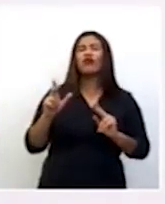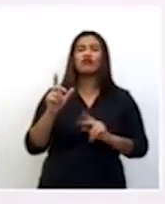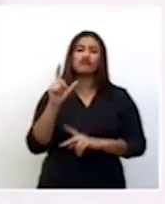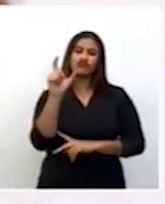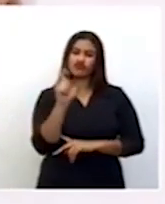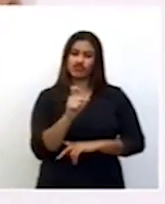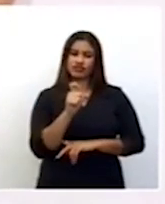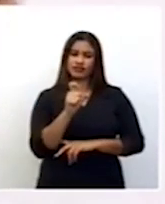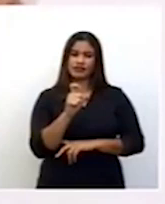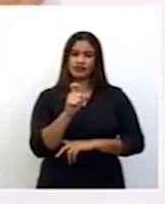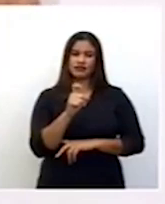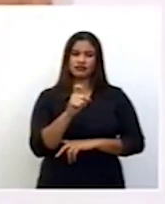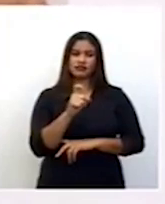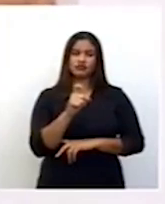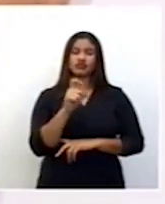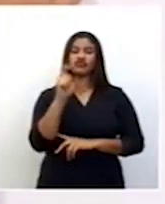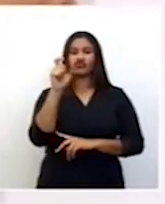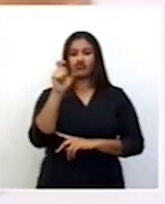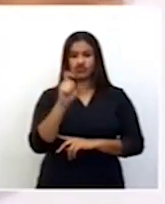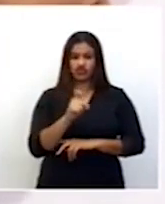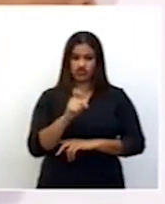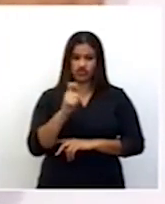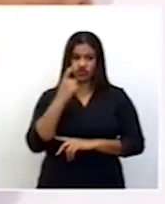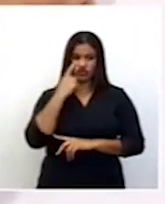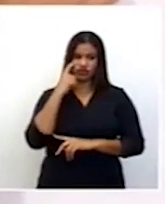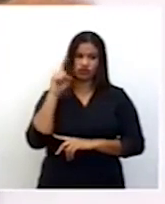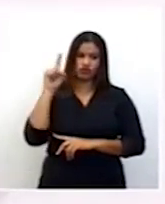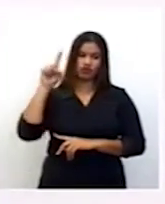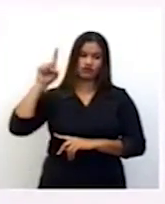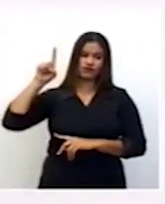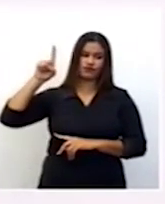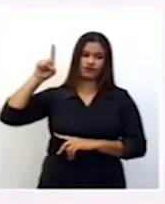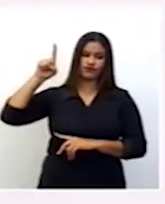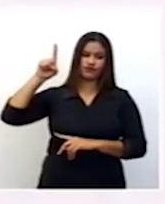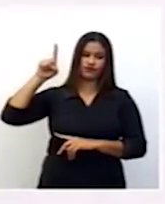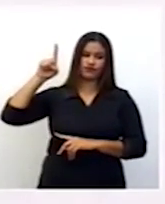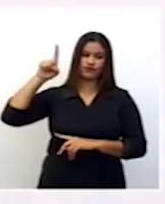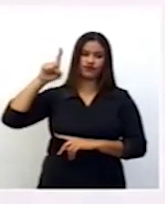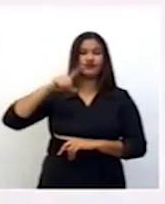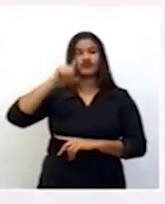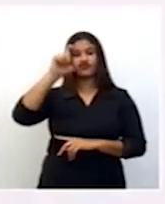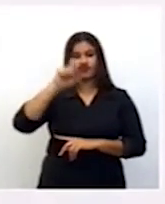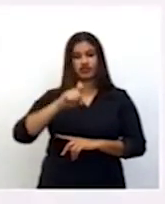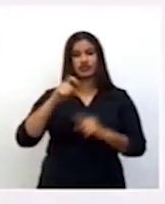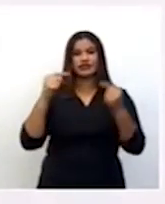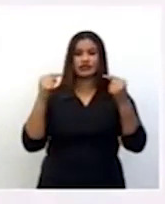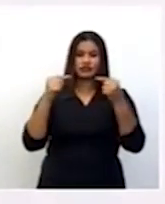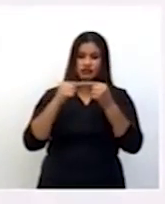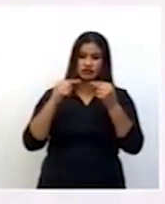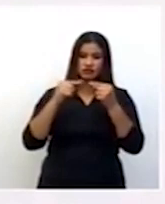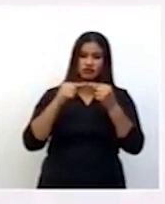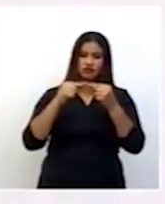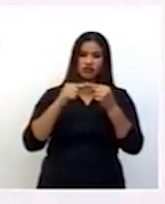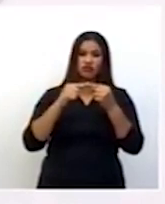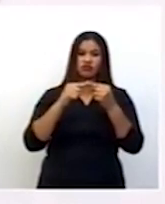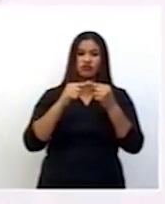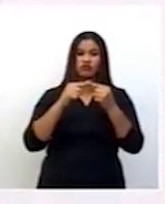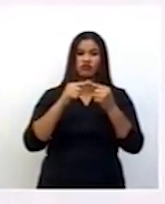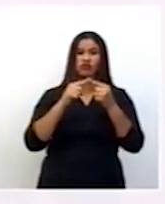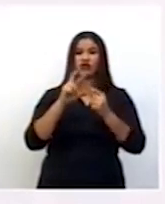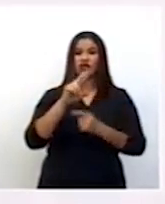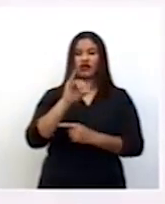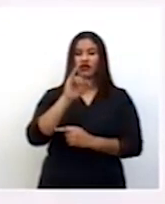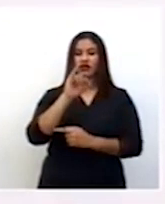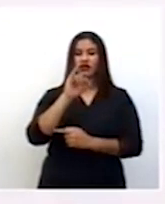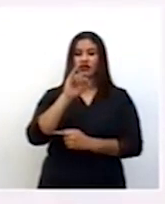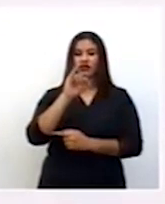coisa para vocês, ó. Vou falar que x é igual a raiz de 2. Ó que legal. Então, todo lugar da raiz de